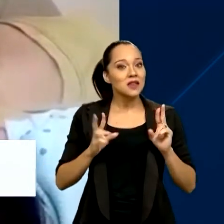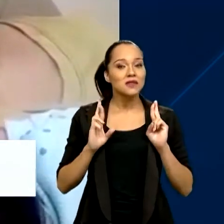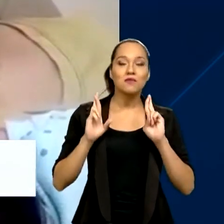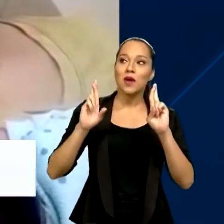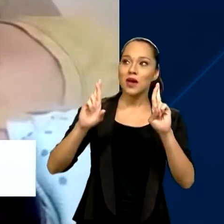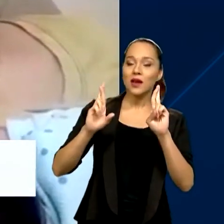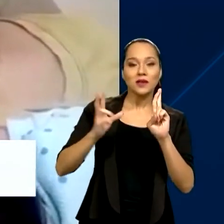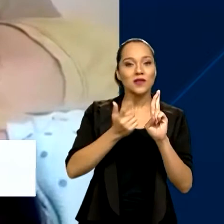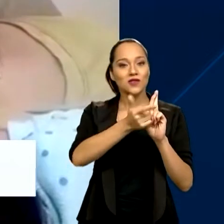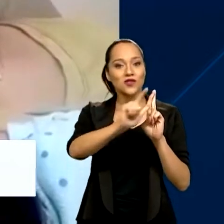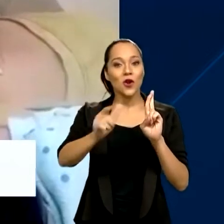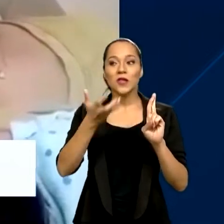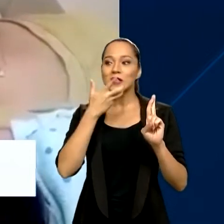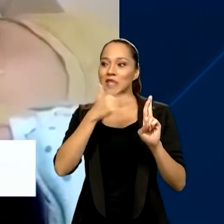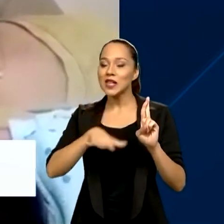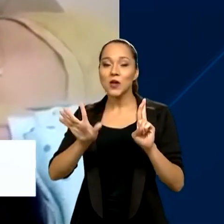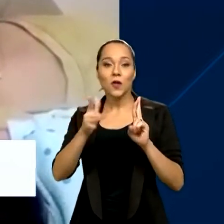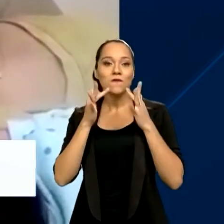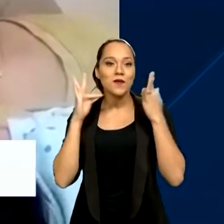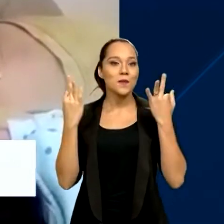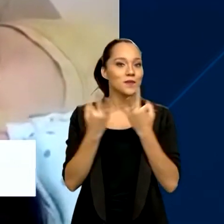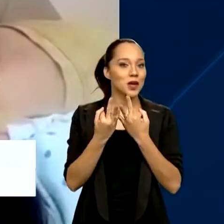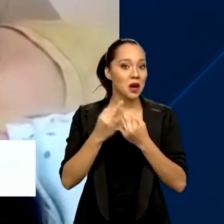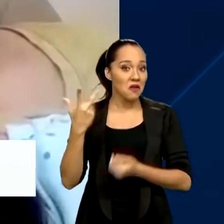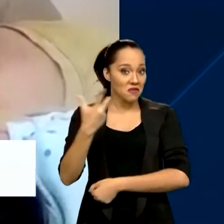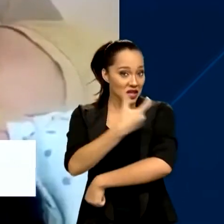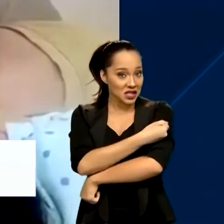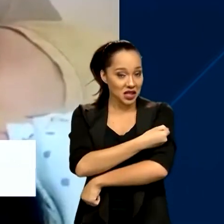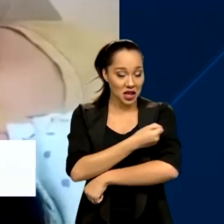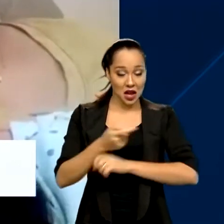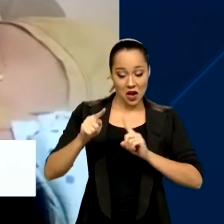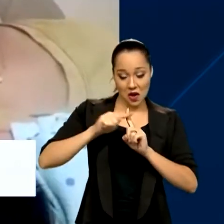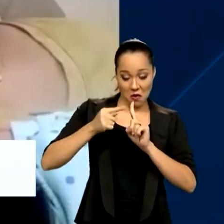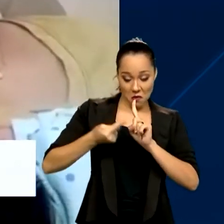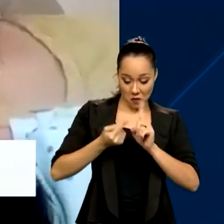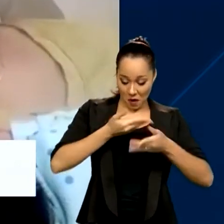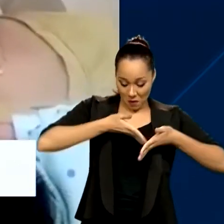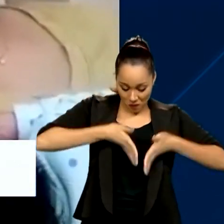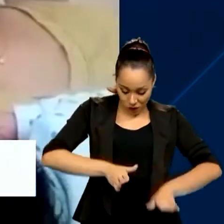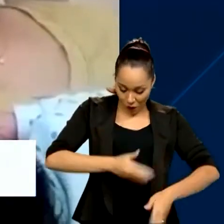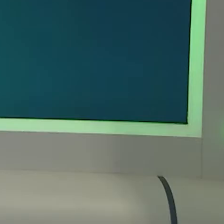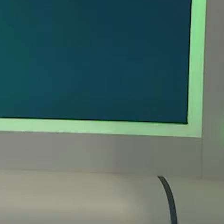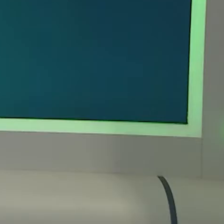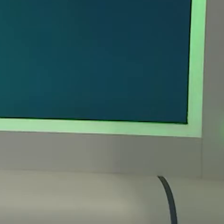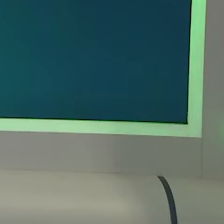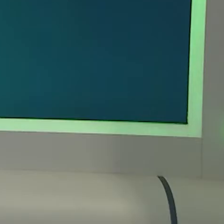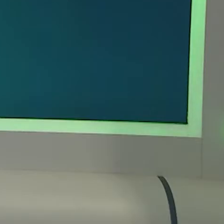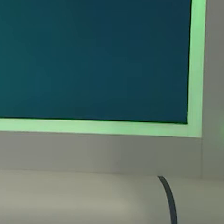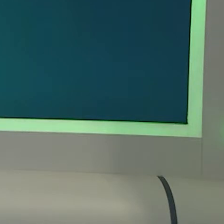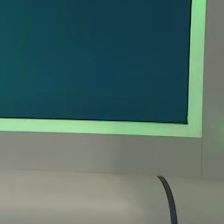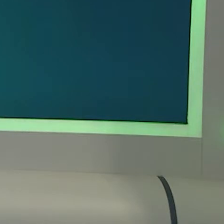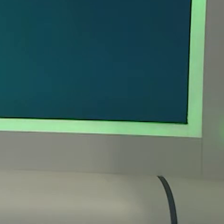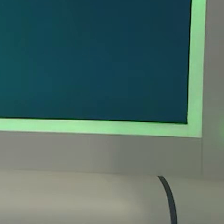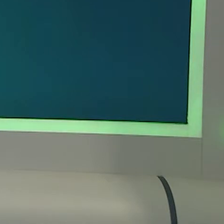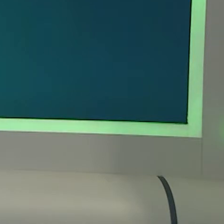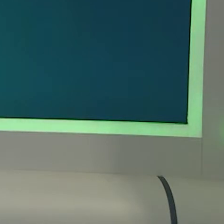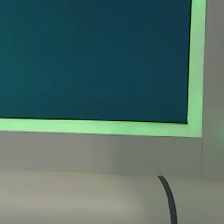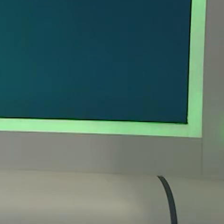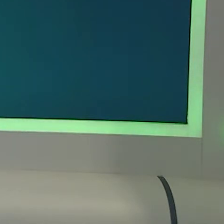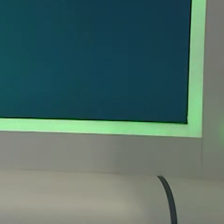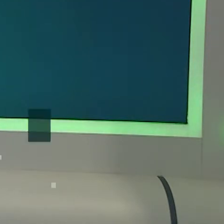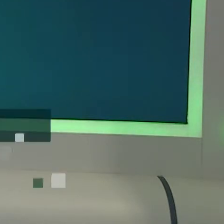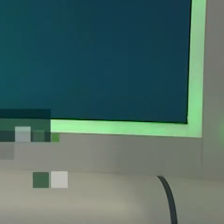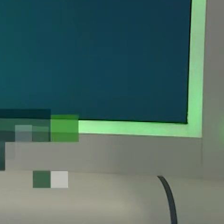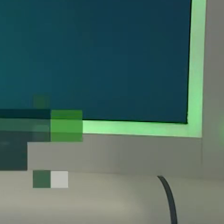outras famílias puderem tomar a vacina e bebês nasceram imunizados também. Morreu na noite desta